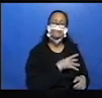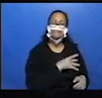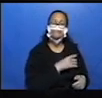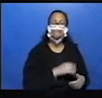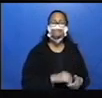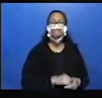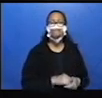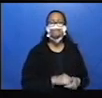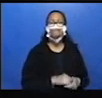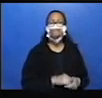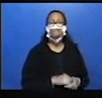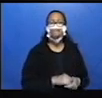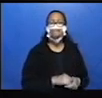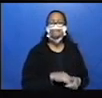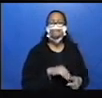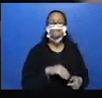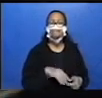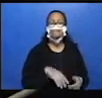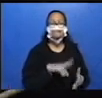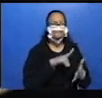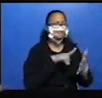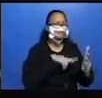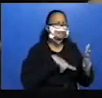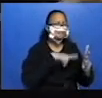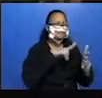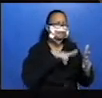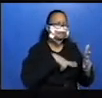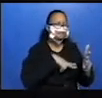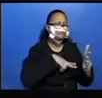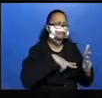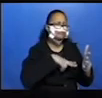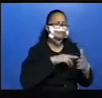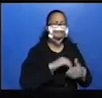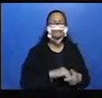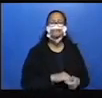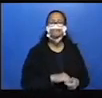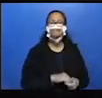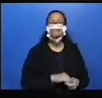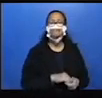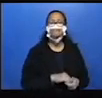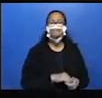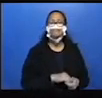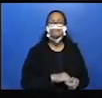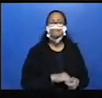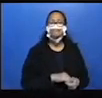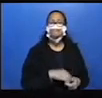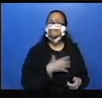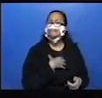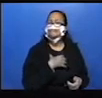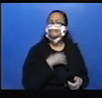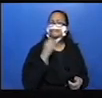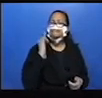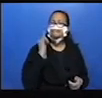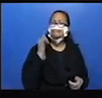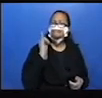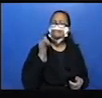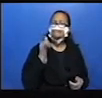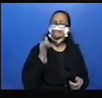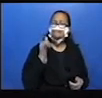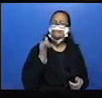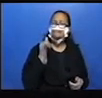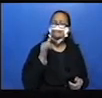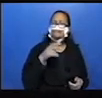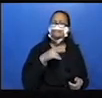propósito. Então, vocês analisem aqui as alternativas e marquem, tá bom? O modo como o narrador descreveu o local em que